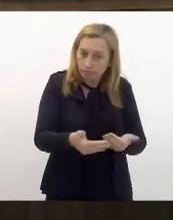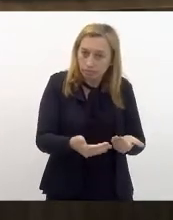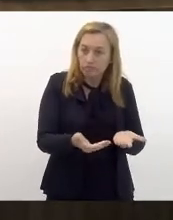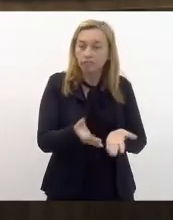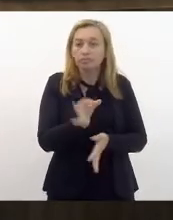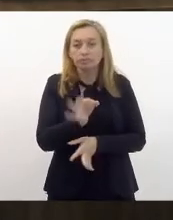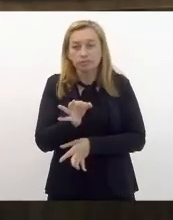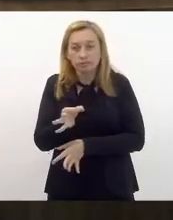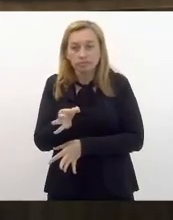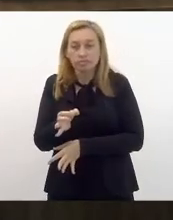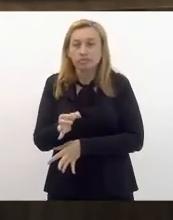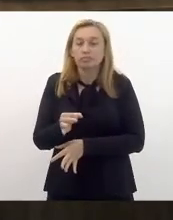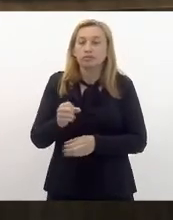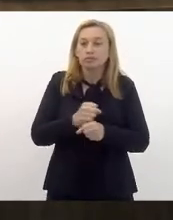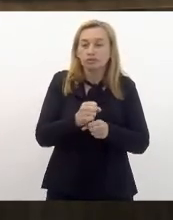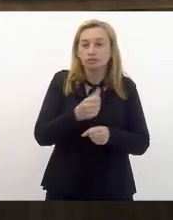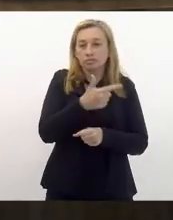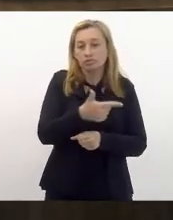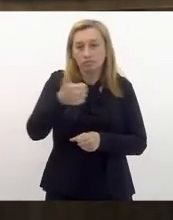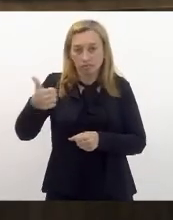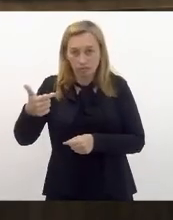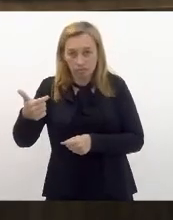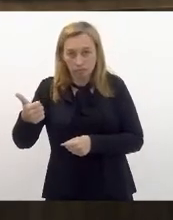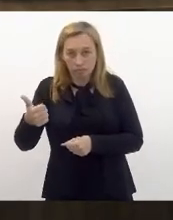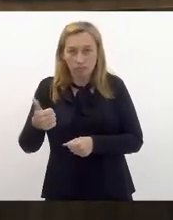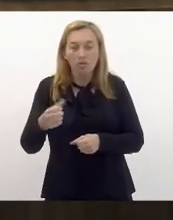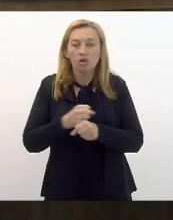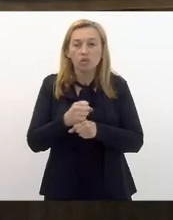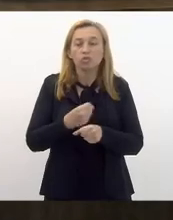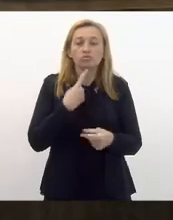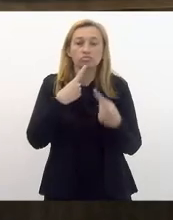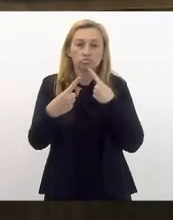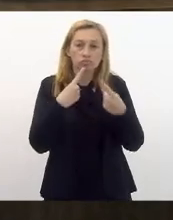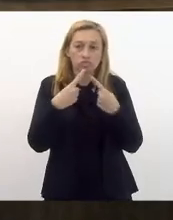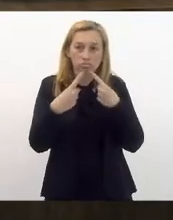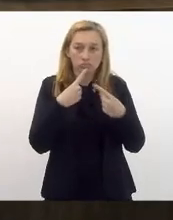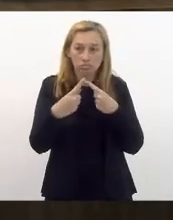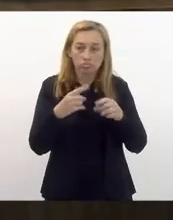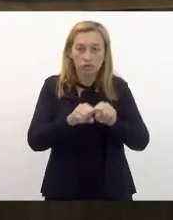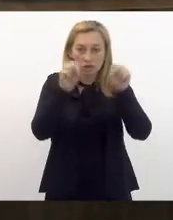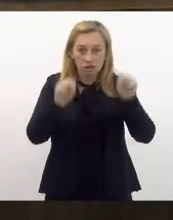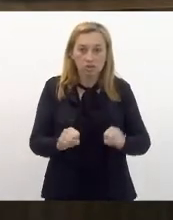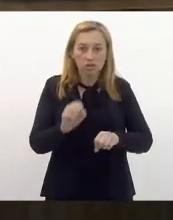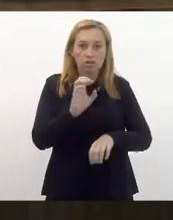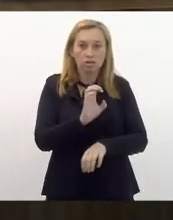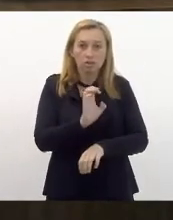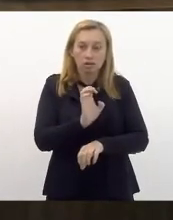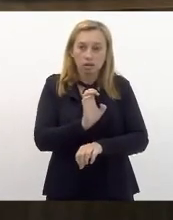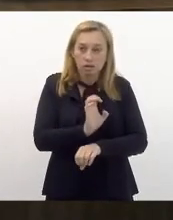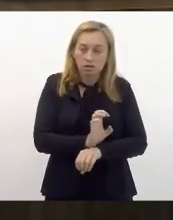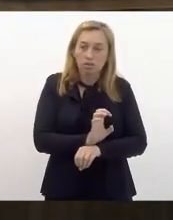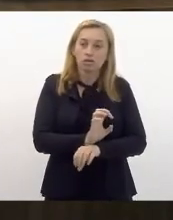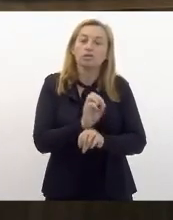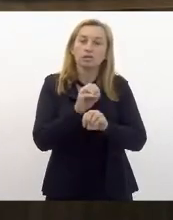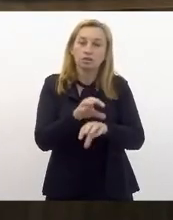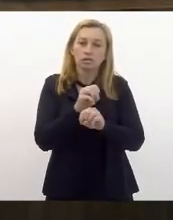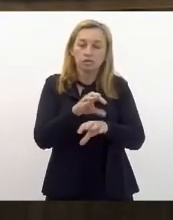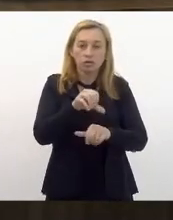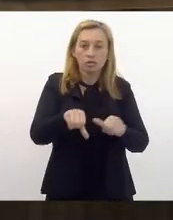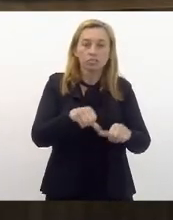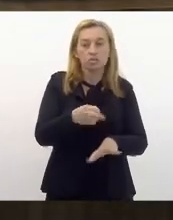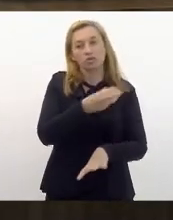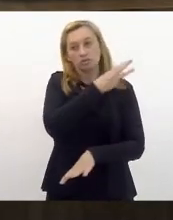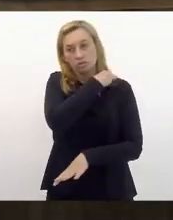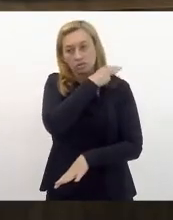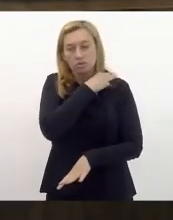em garantir que o anos 2022 vai ser um ano de debate para o sistema Estadual de Ensino enfrentar as mudanças no ensino